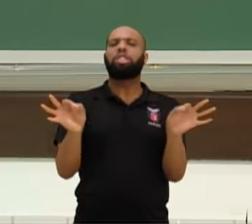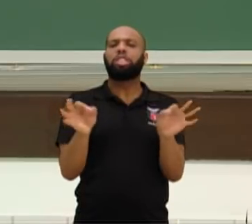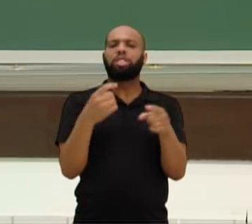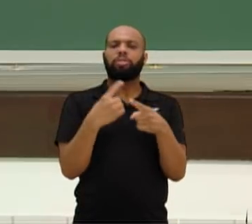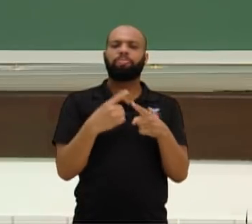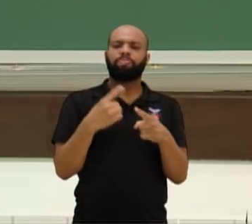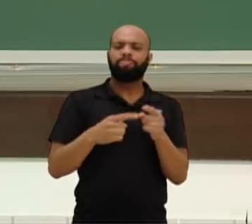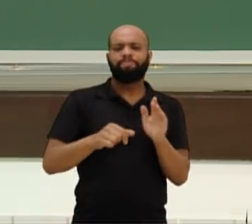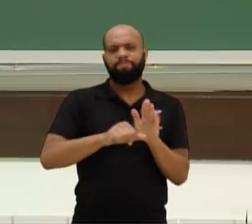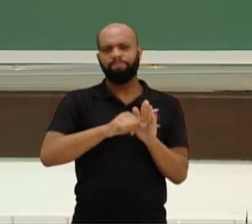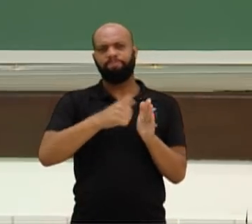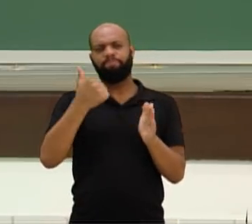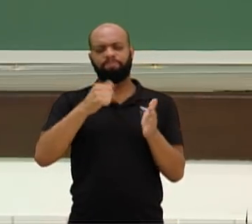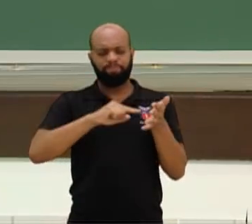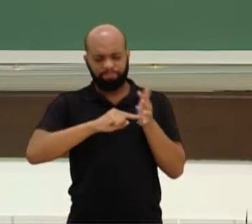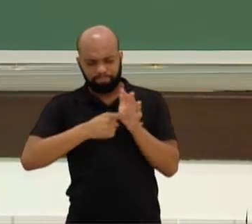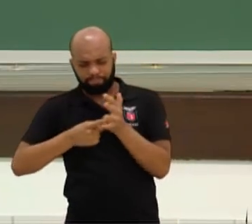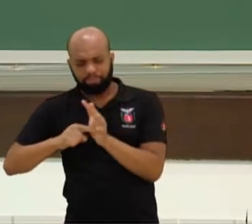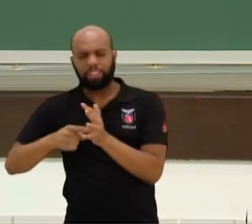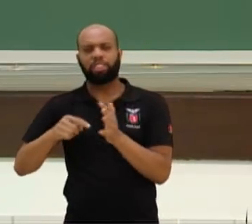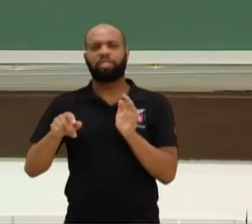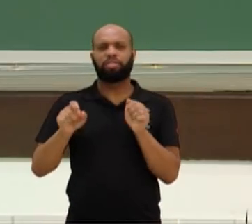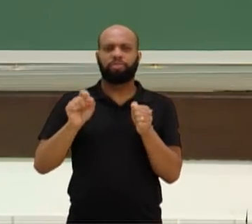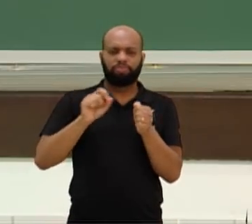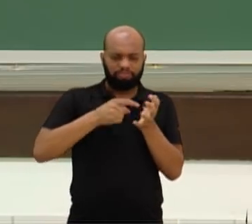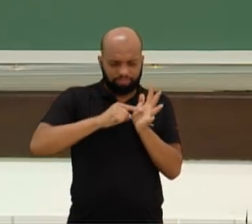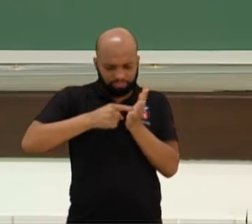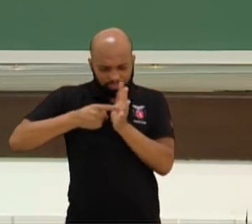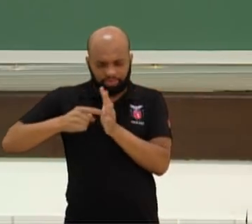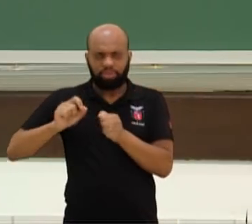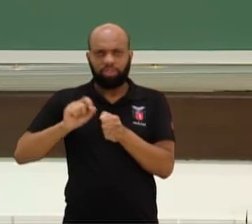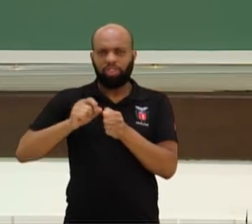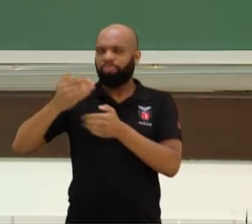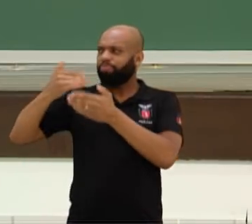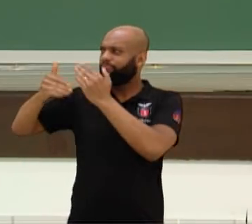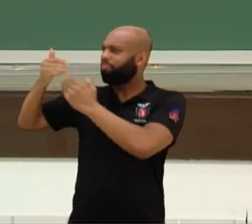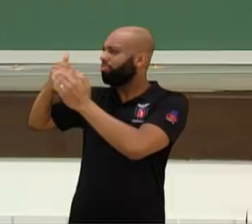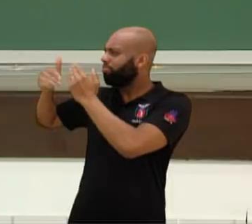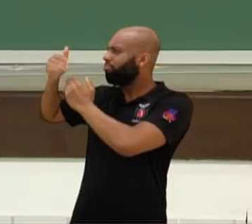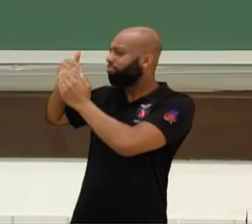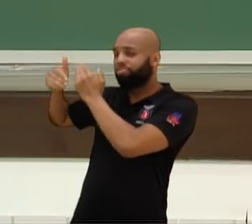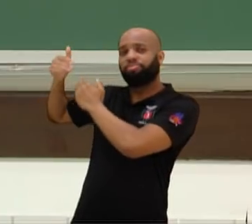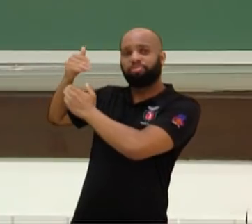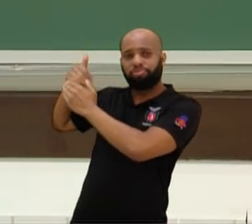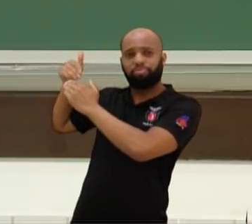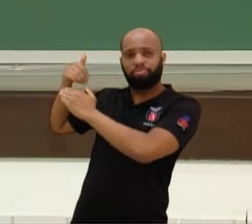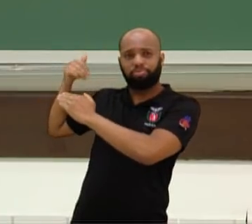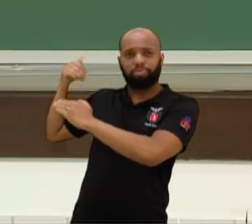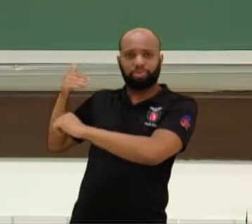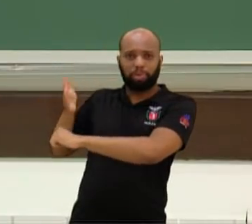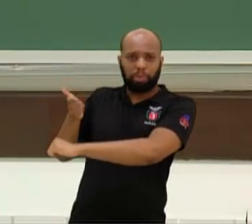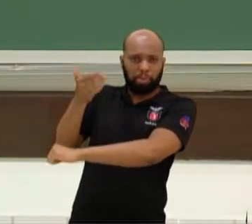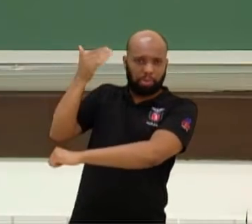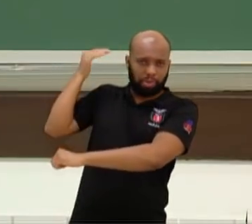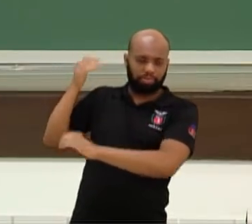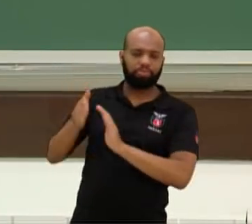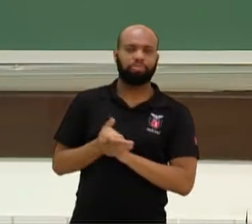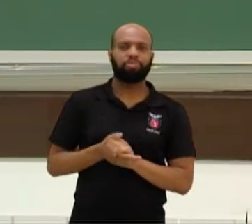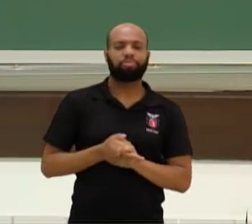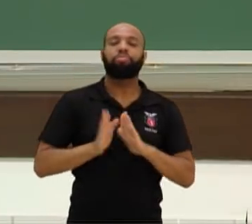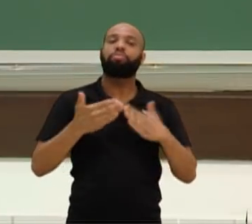primeiras máquinas construídas pelo homem lá na antiguidade, há milênios e milênios atrás, e que